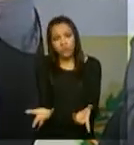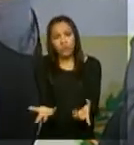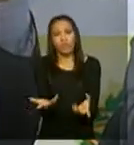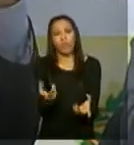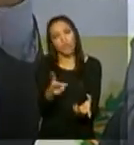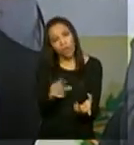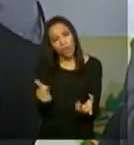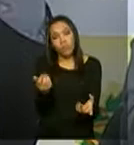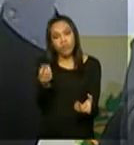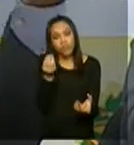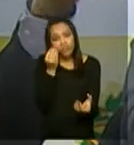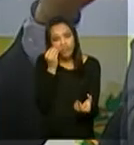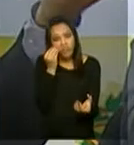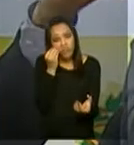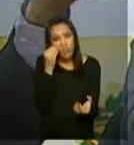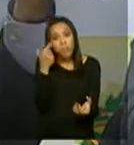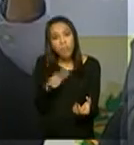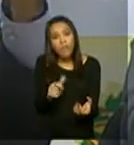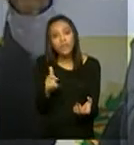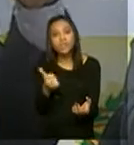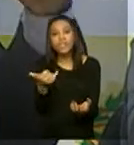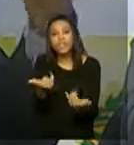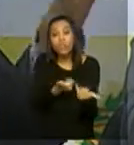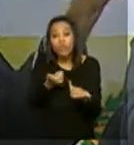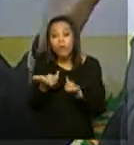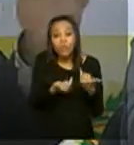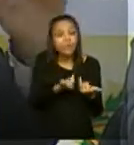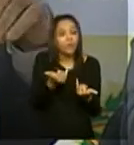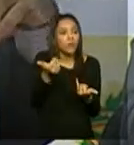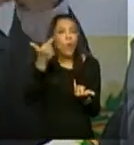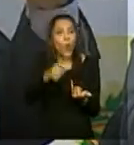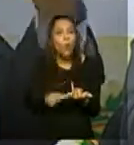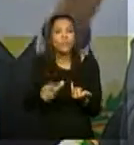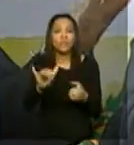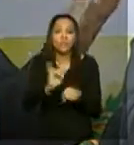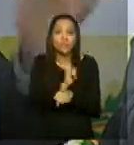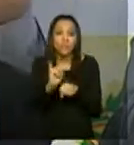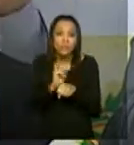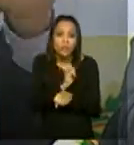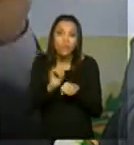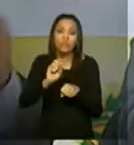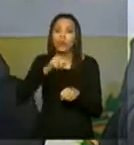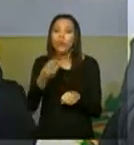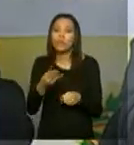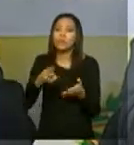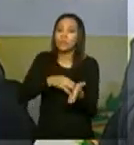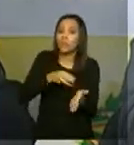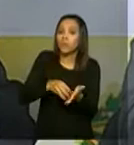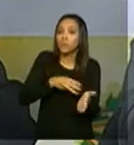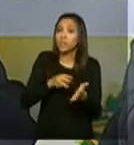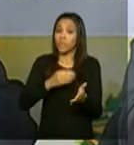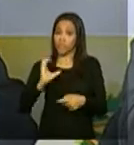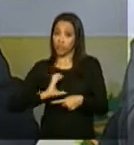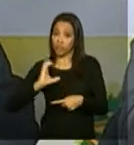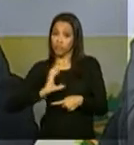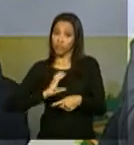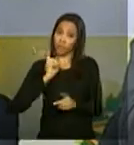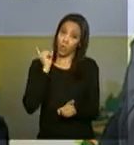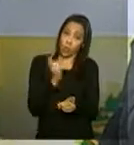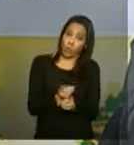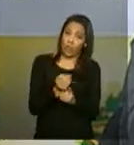alterar mais informação outras técnicas outros medos para um seguro se está ou não